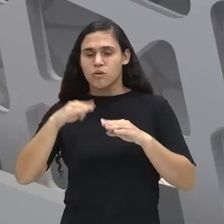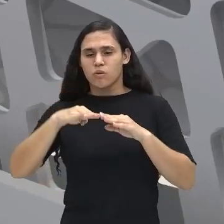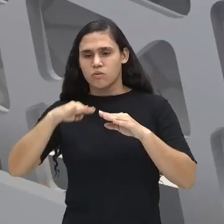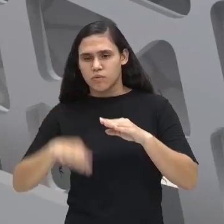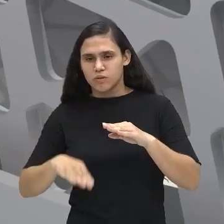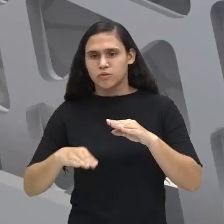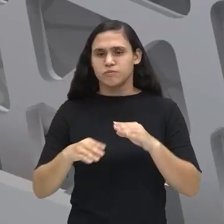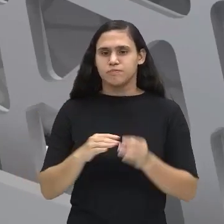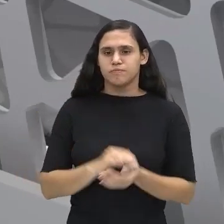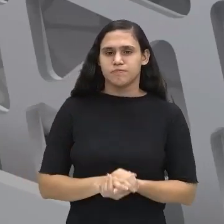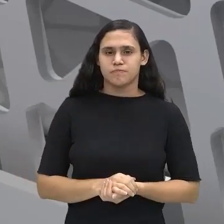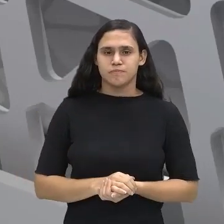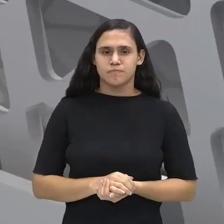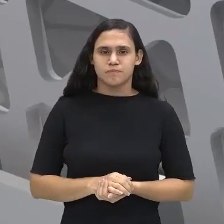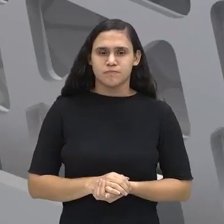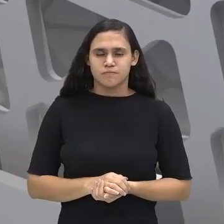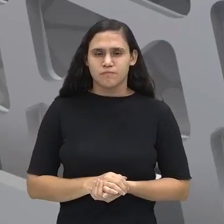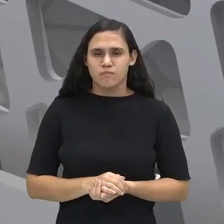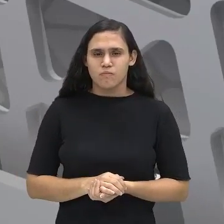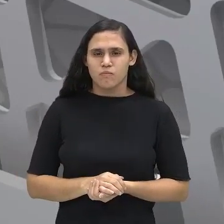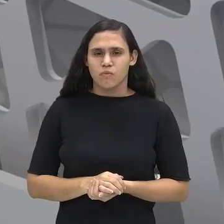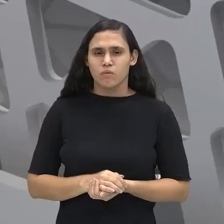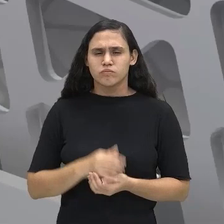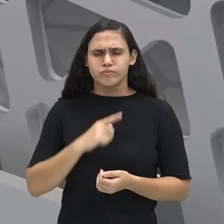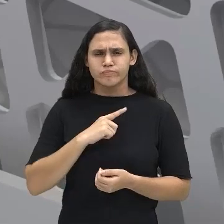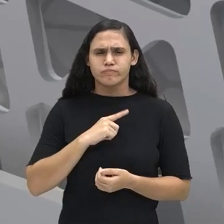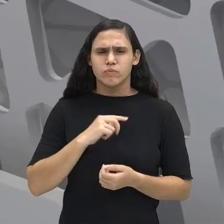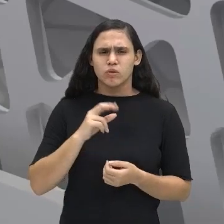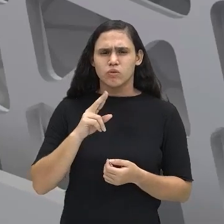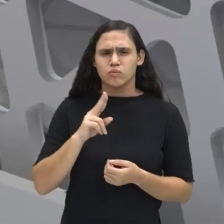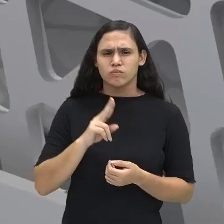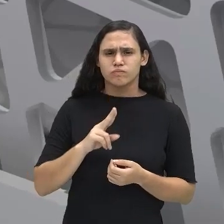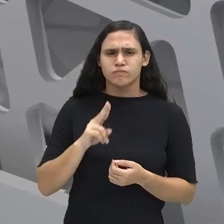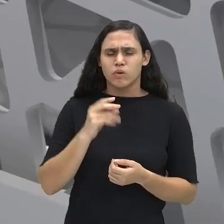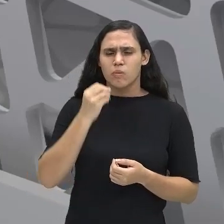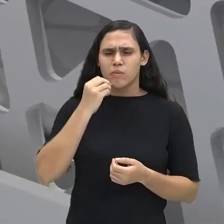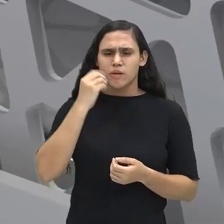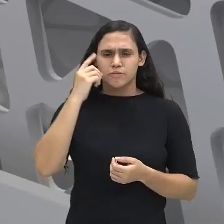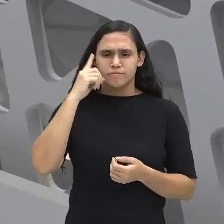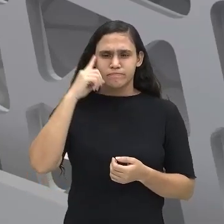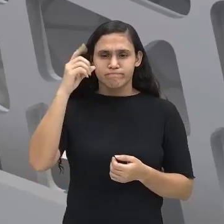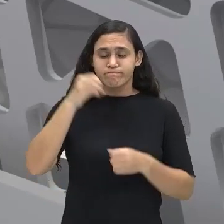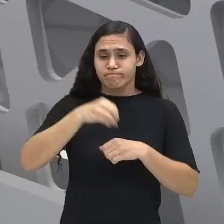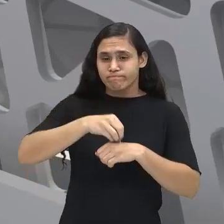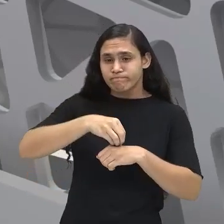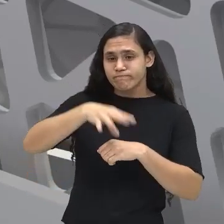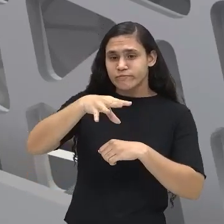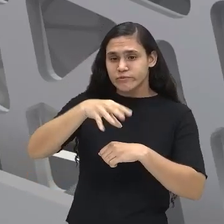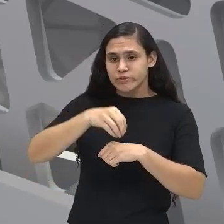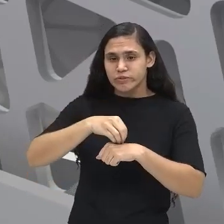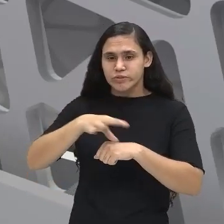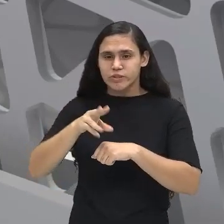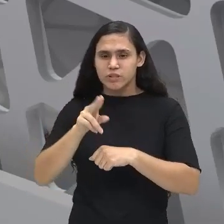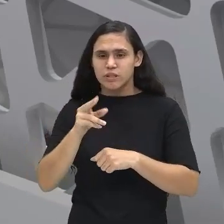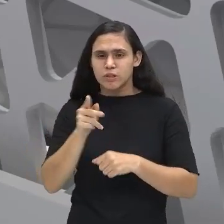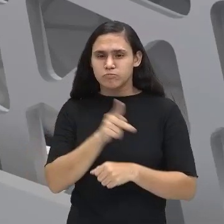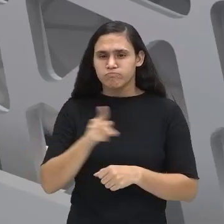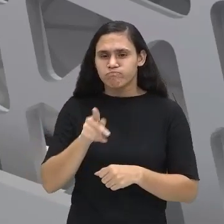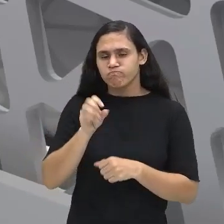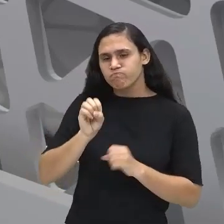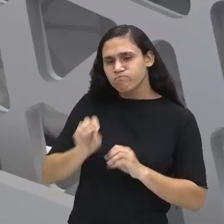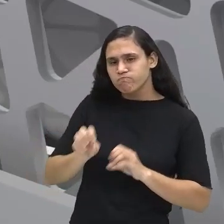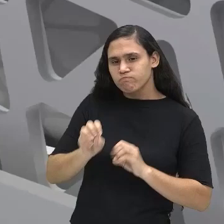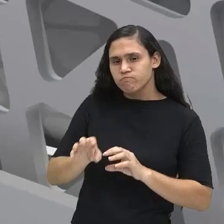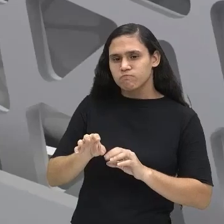tem um macetezinho que o professor ensinou aqui, né? Uma dica que faz a gente, faz melhorar a nossa compreensão